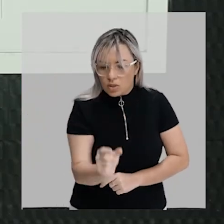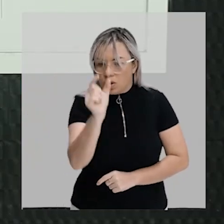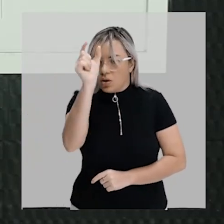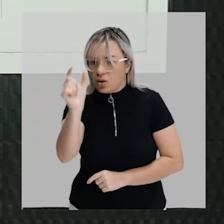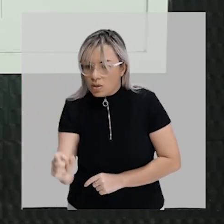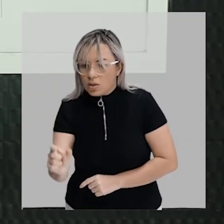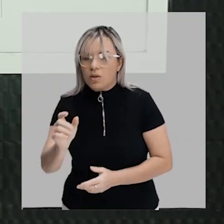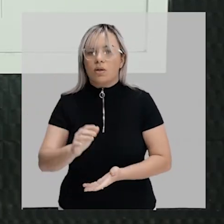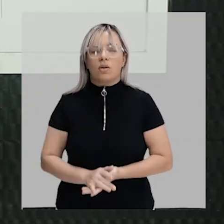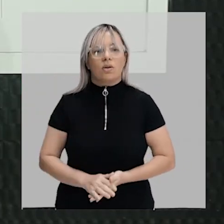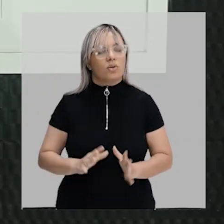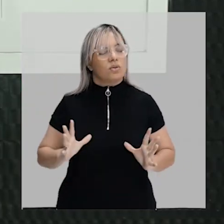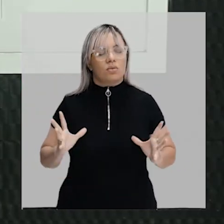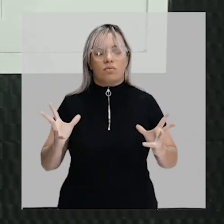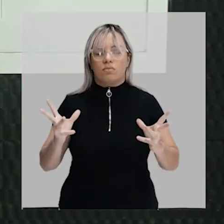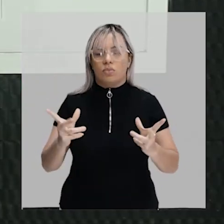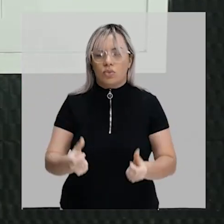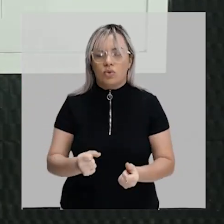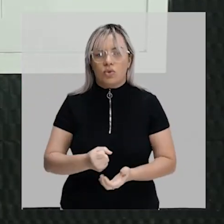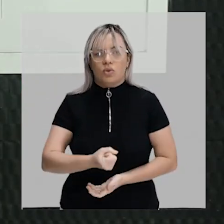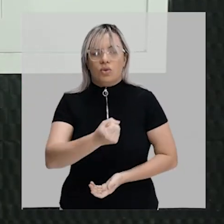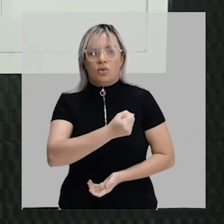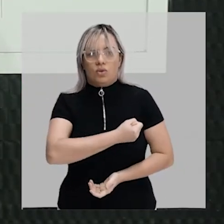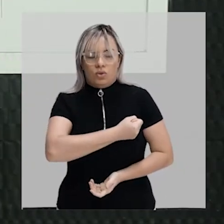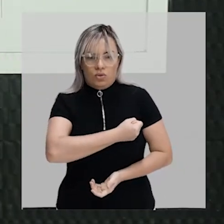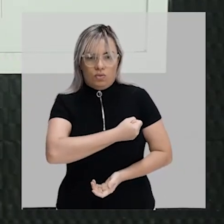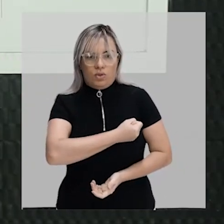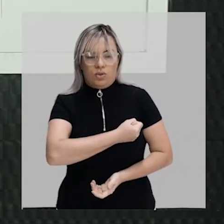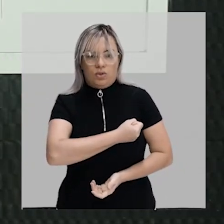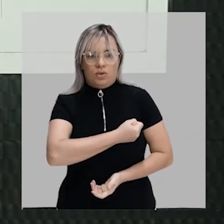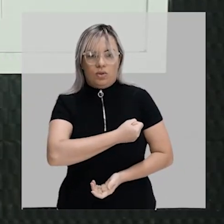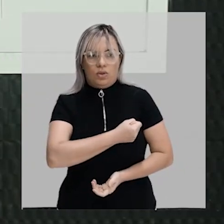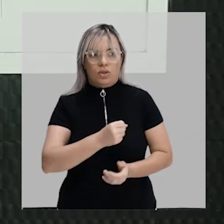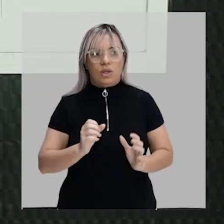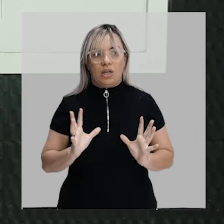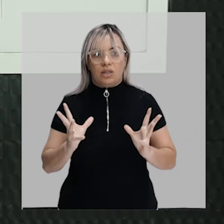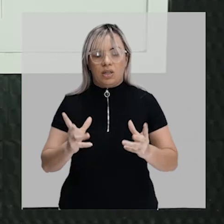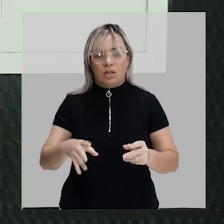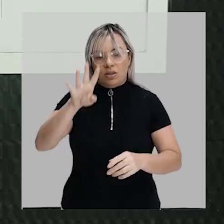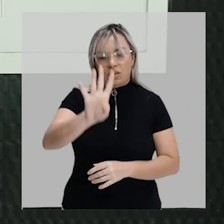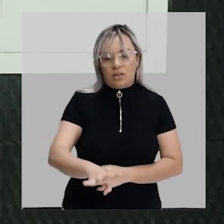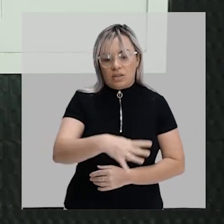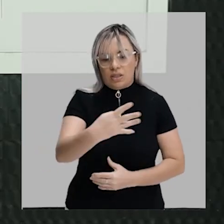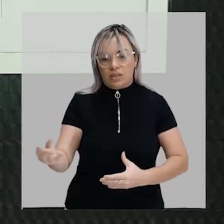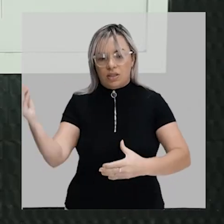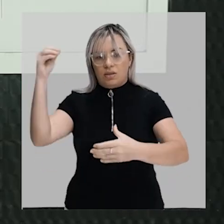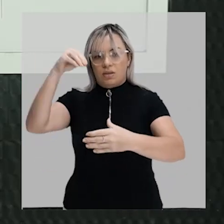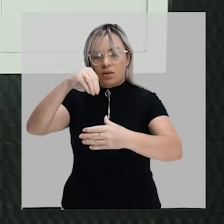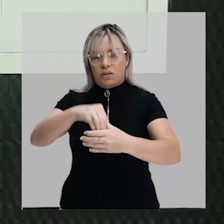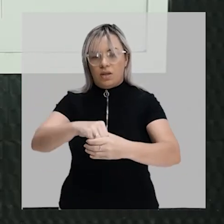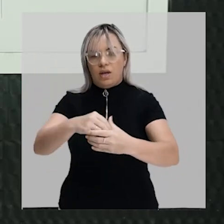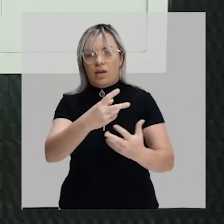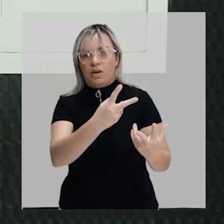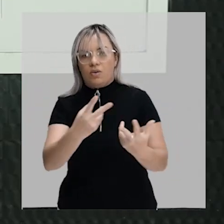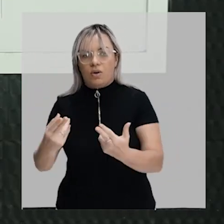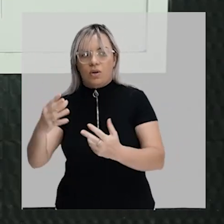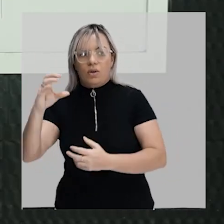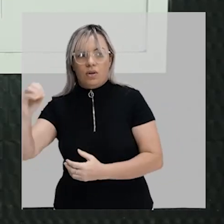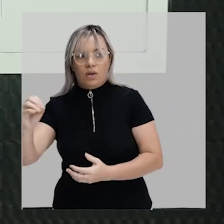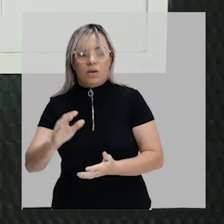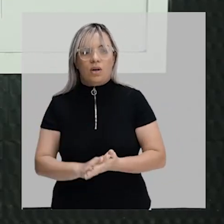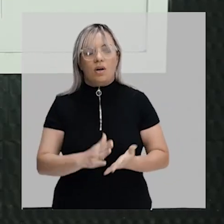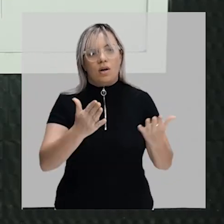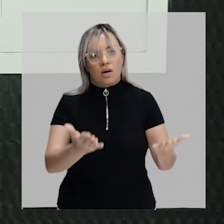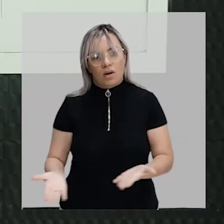essa Matriz é zero certinho então Matriz linha Matriz coluna Matriz nula e agora